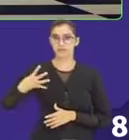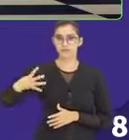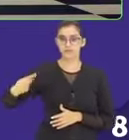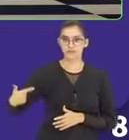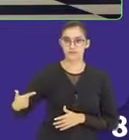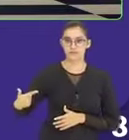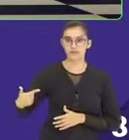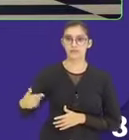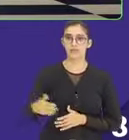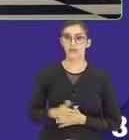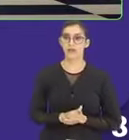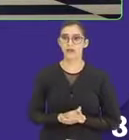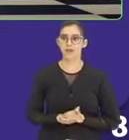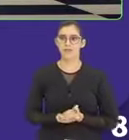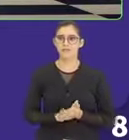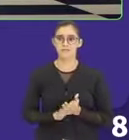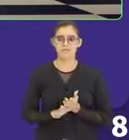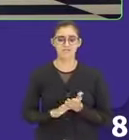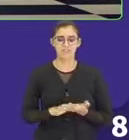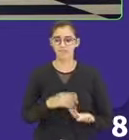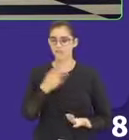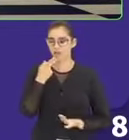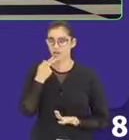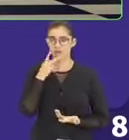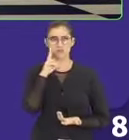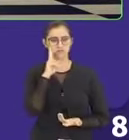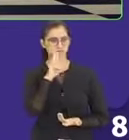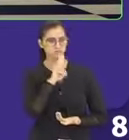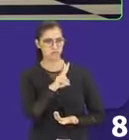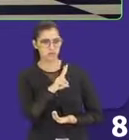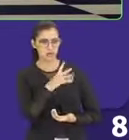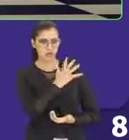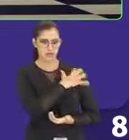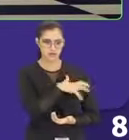vai desconstruir a ideia de Aristóteles.